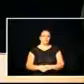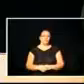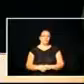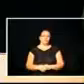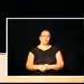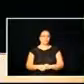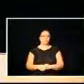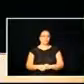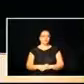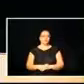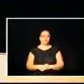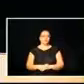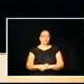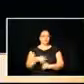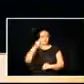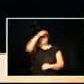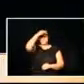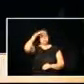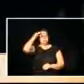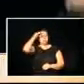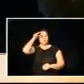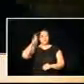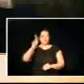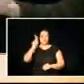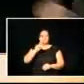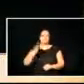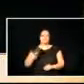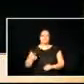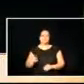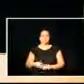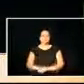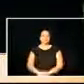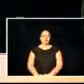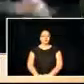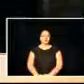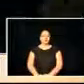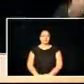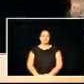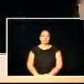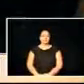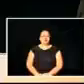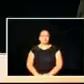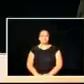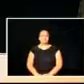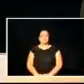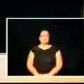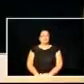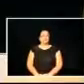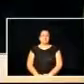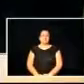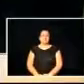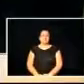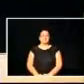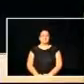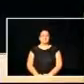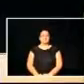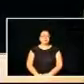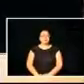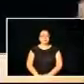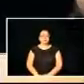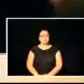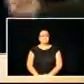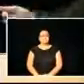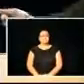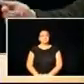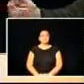como cabo eleitoral, outros pega lá fora e depois traz para a máquina, promove de forma equivocada,